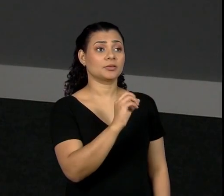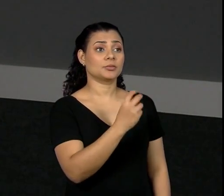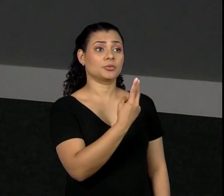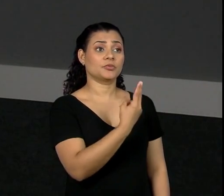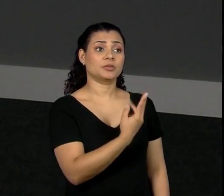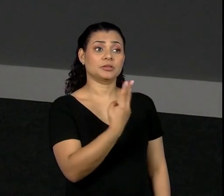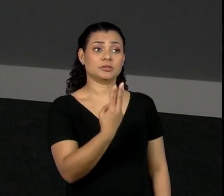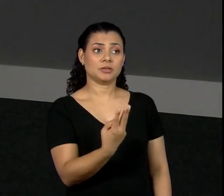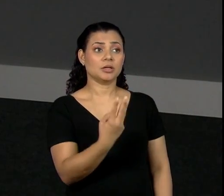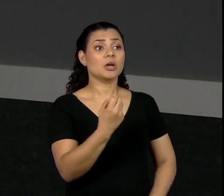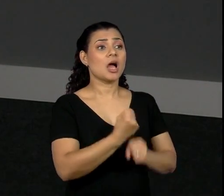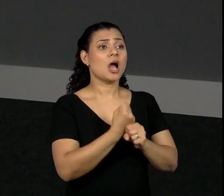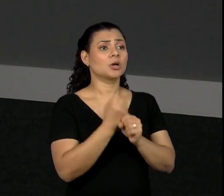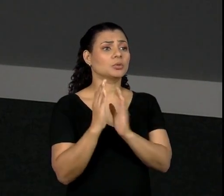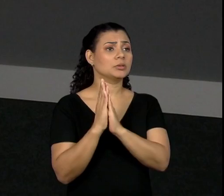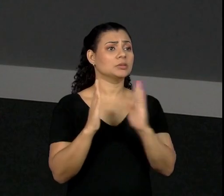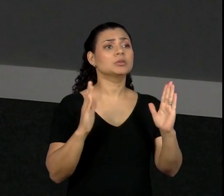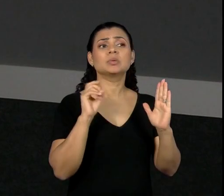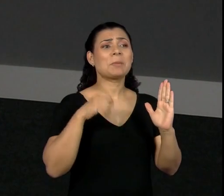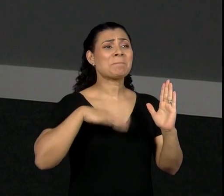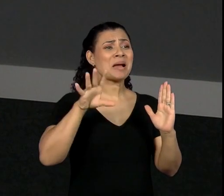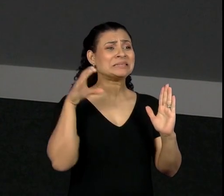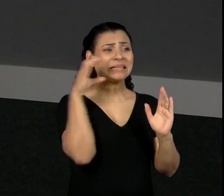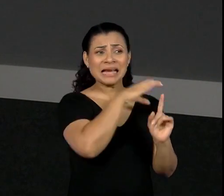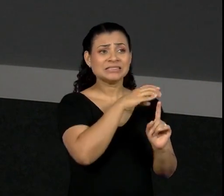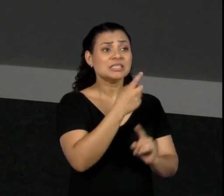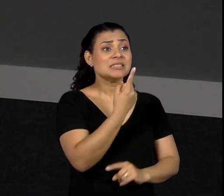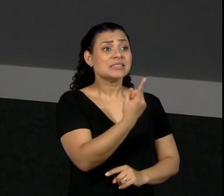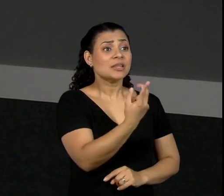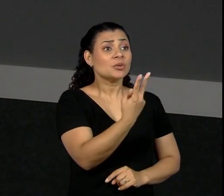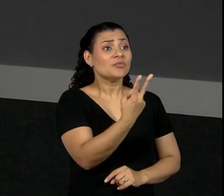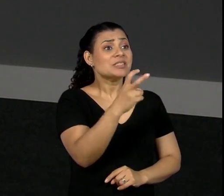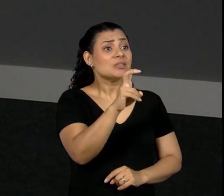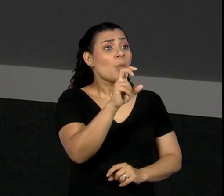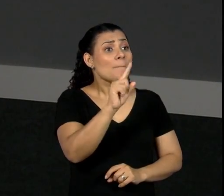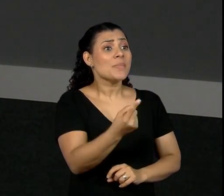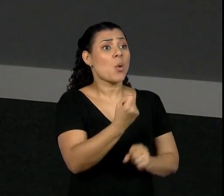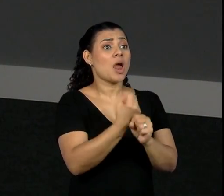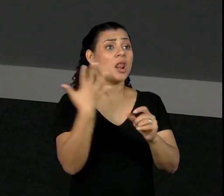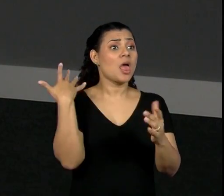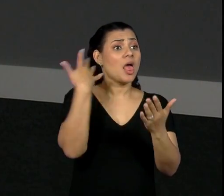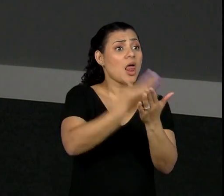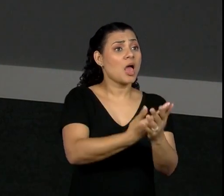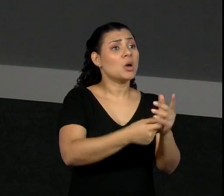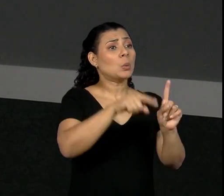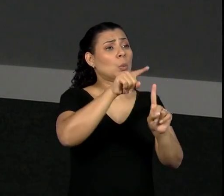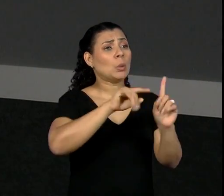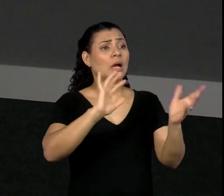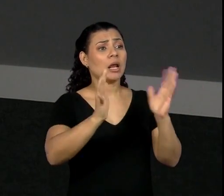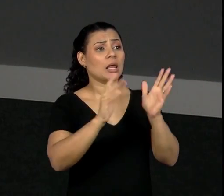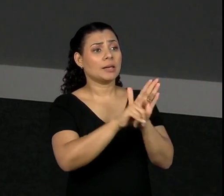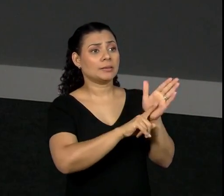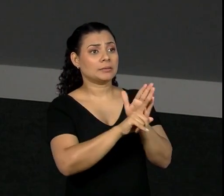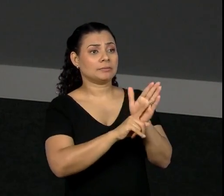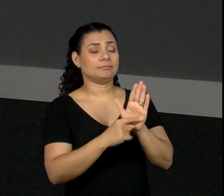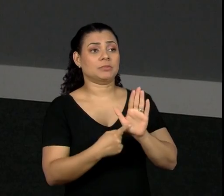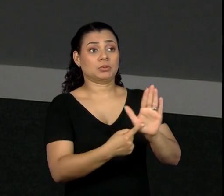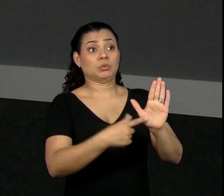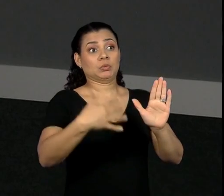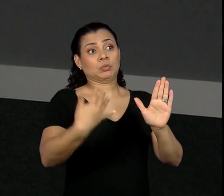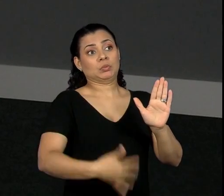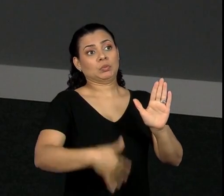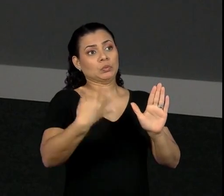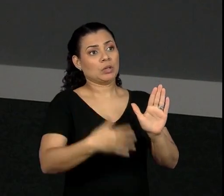2023 foi o ano mais quente registrado em 125 mil anos, segundo o Observatório Europeu Copérnicos.